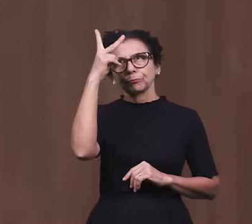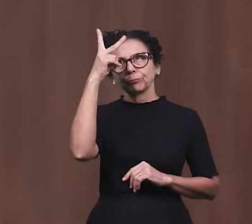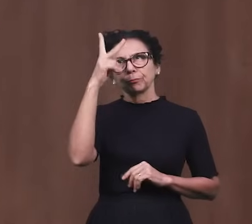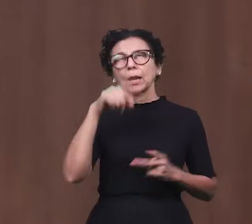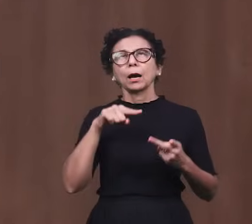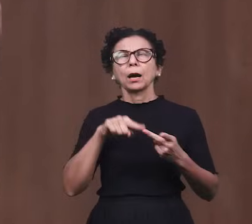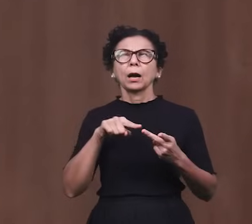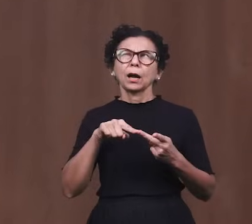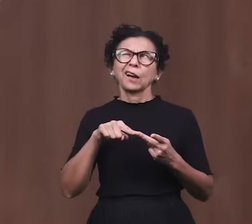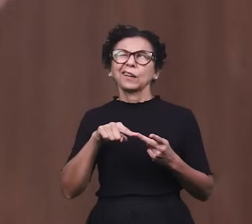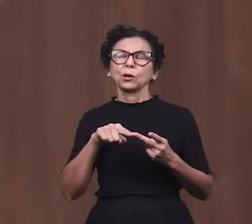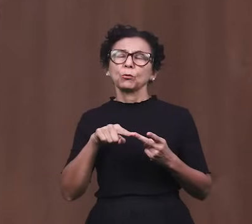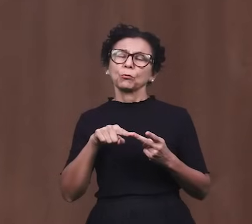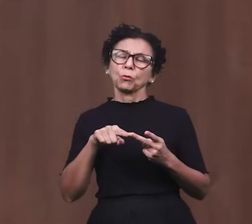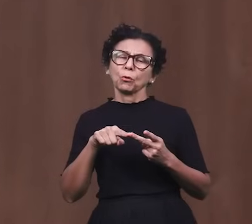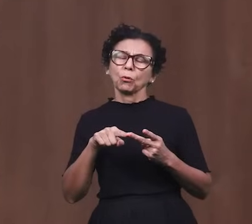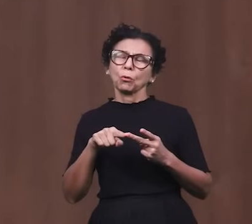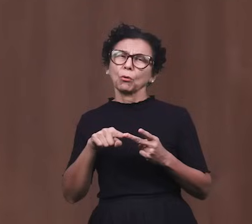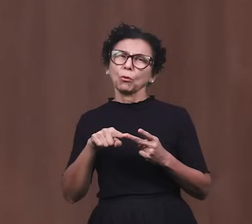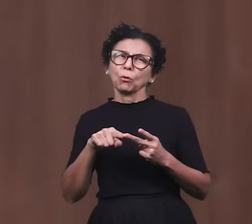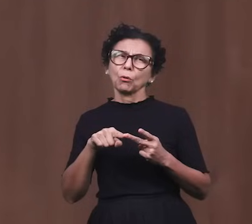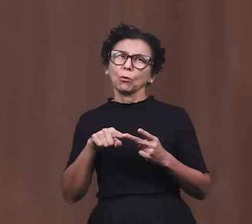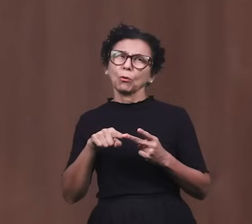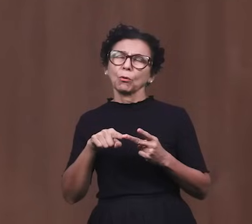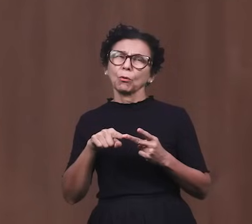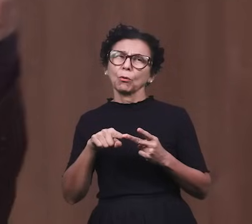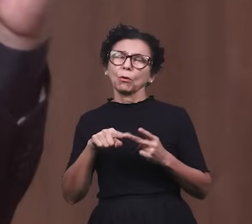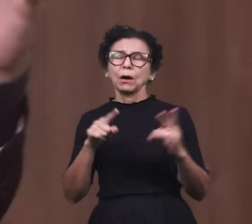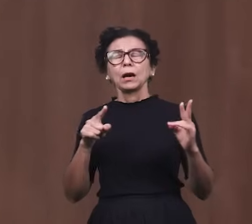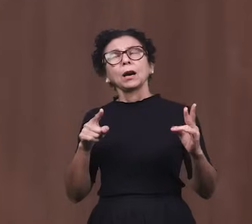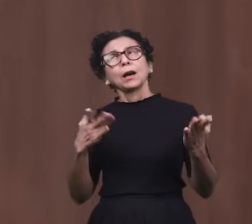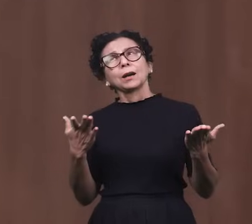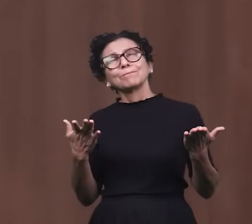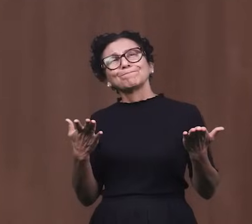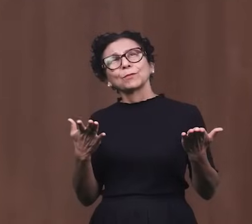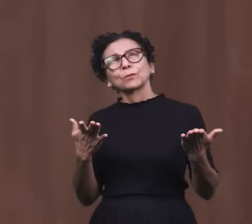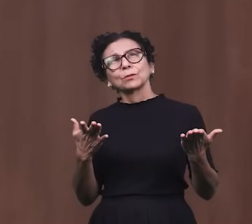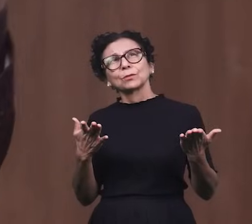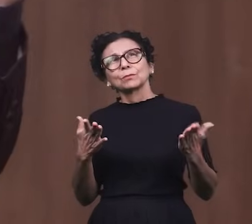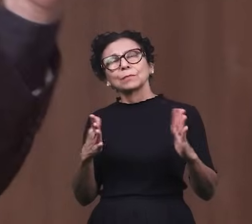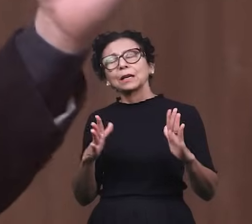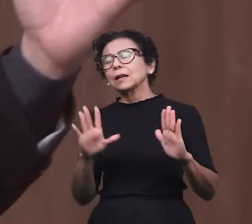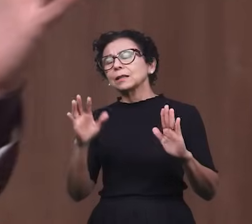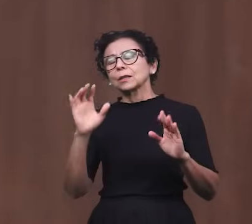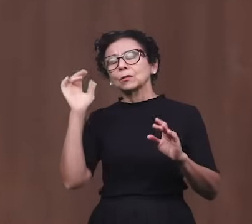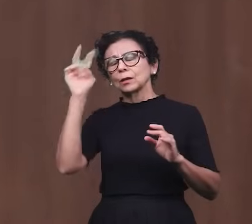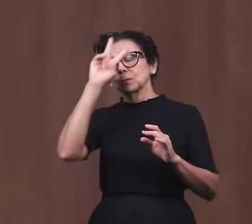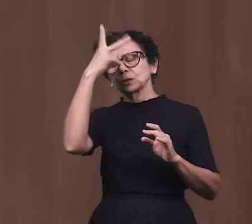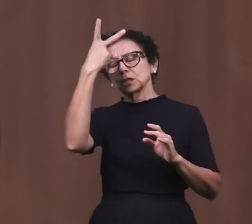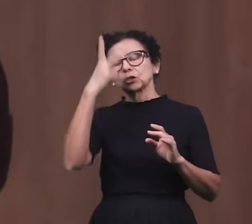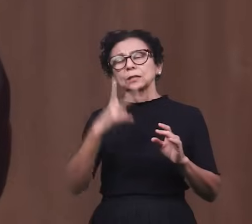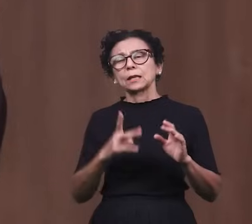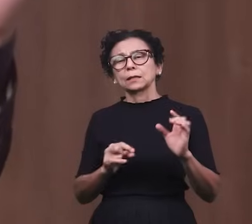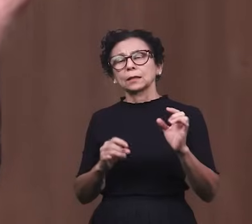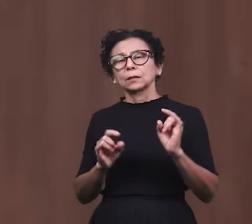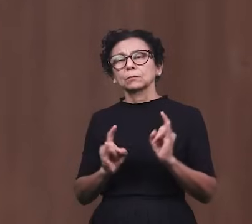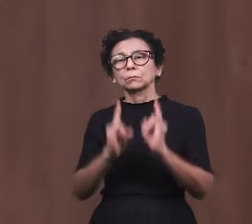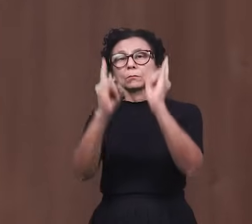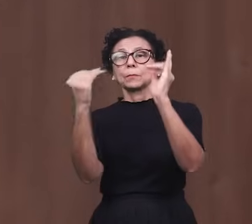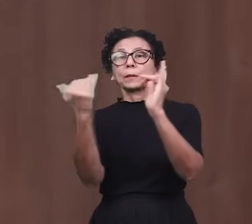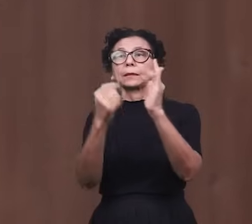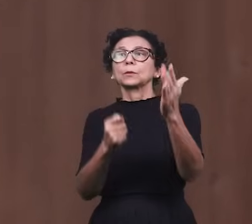objetivos. A não ser que no meio do caminho eu não tinha um objetivo de imóvel, por exemplo, e ele surgiu. Aí eu vou readequar isso e vou ter ali um momento